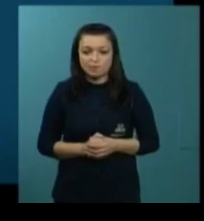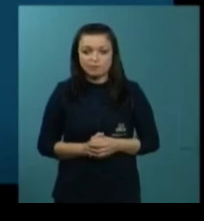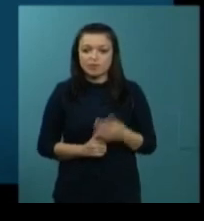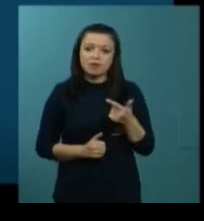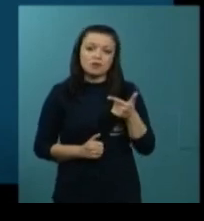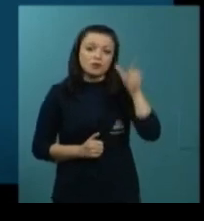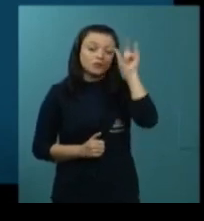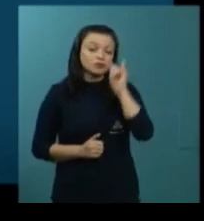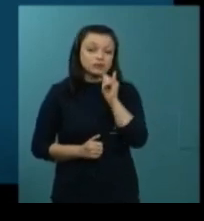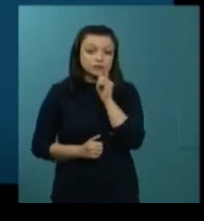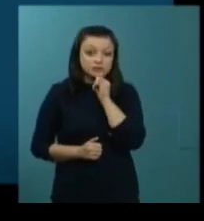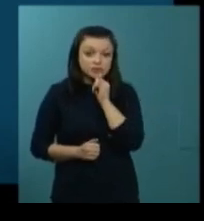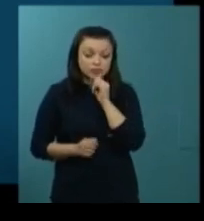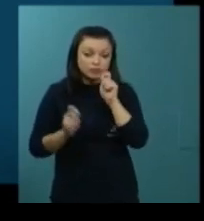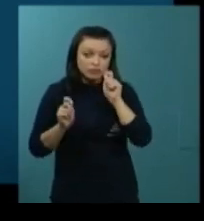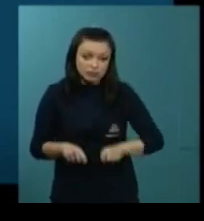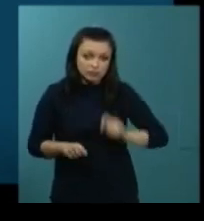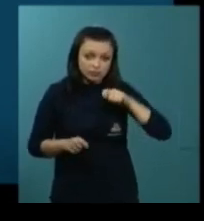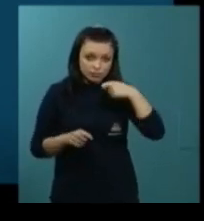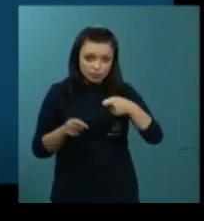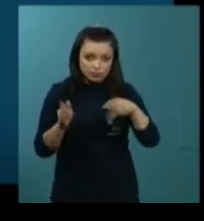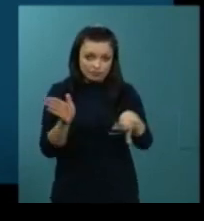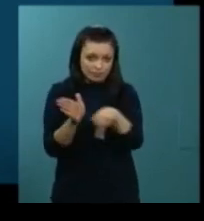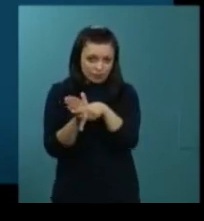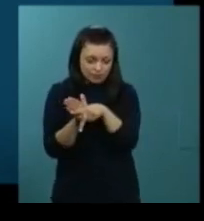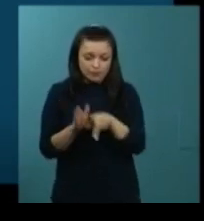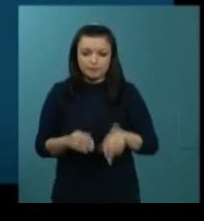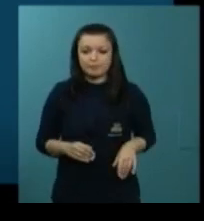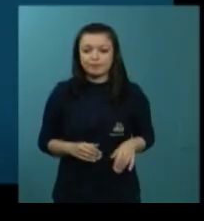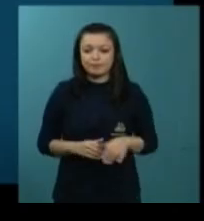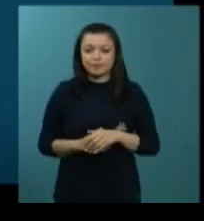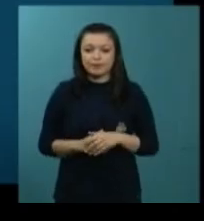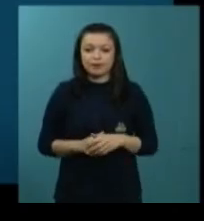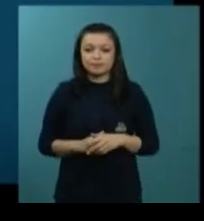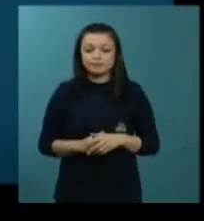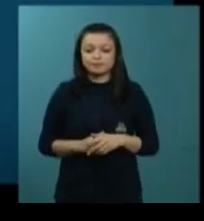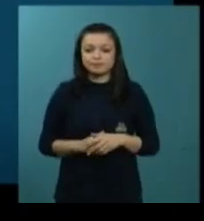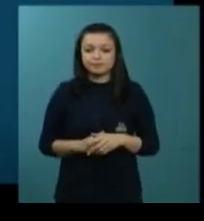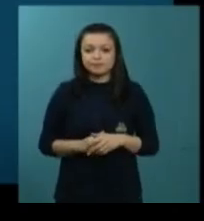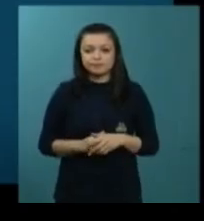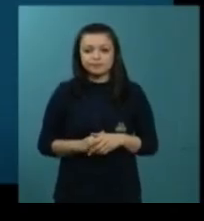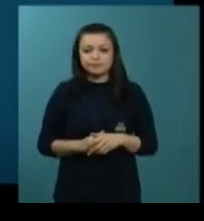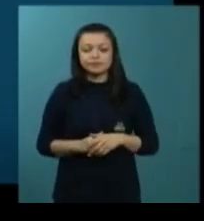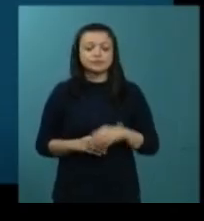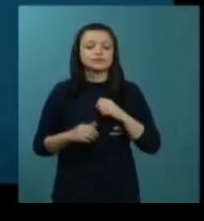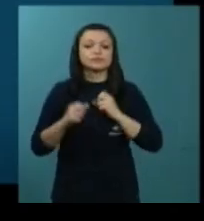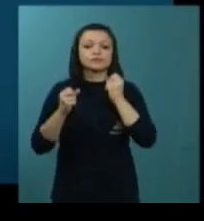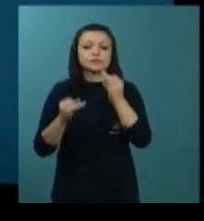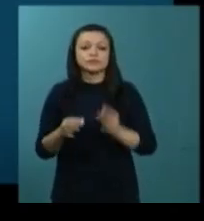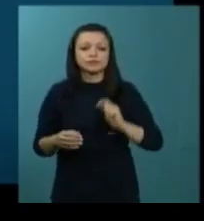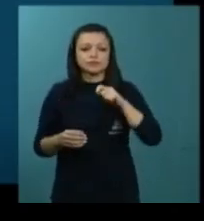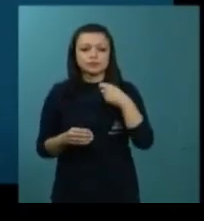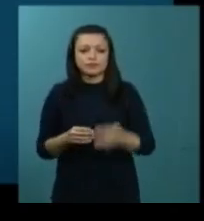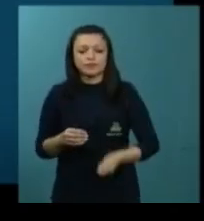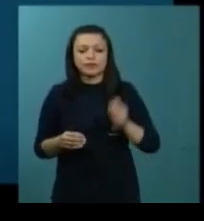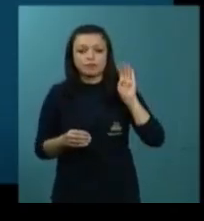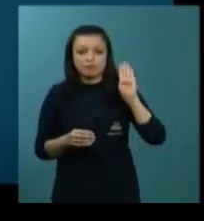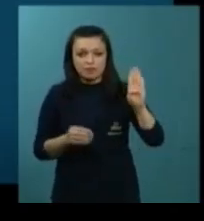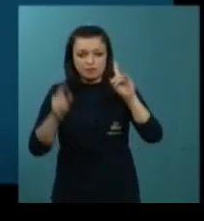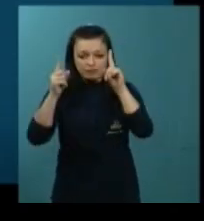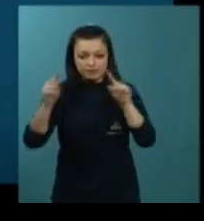Um outro exemplo de pertinência. Vamos agora dar ao conjunto o nome